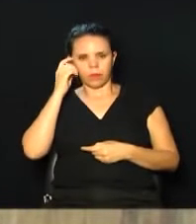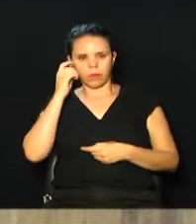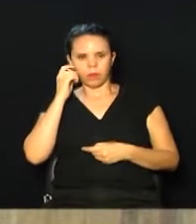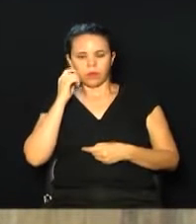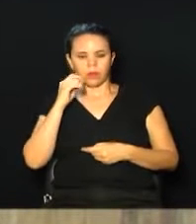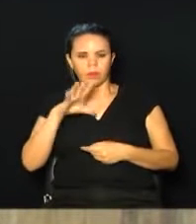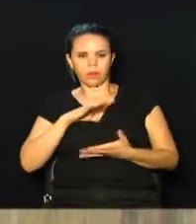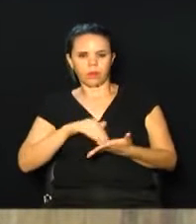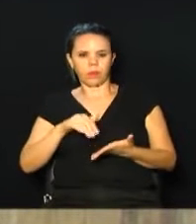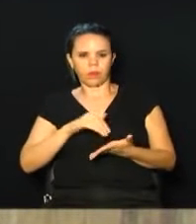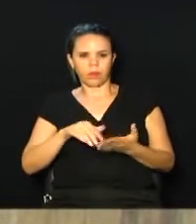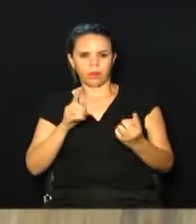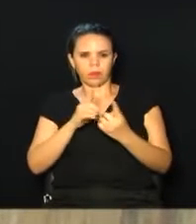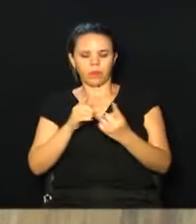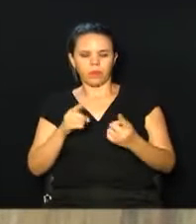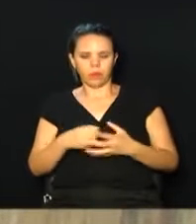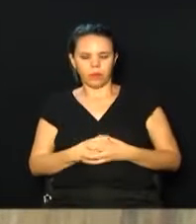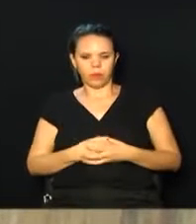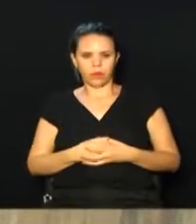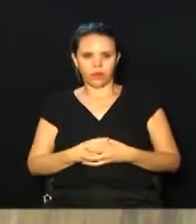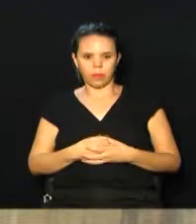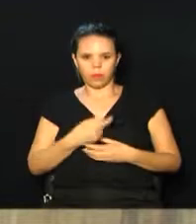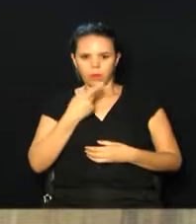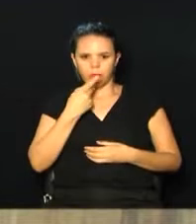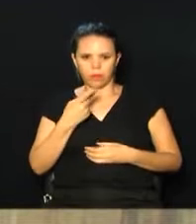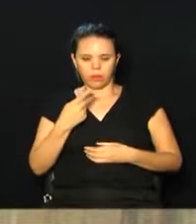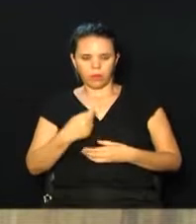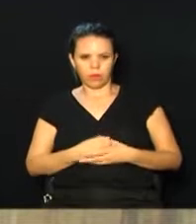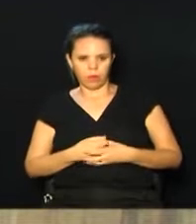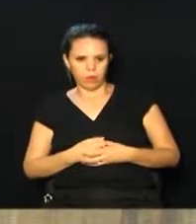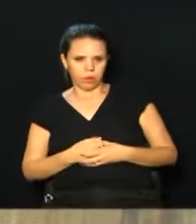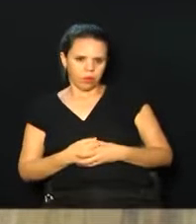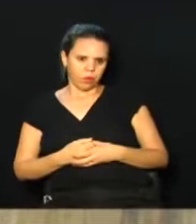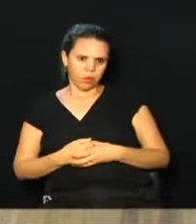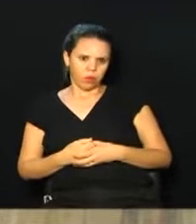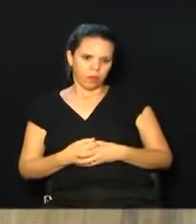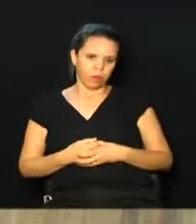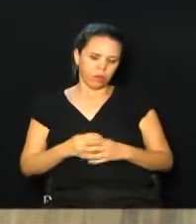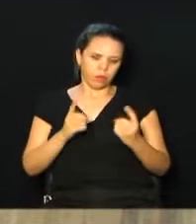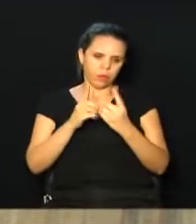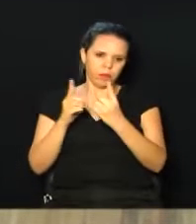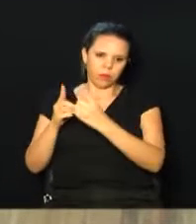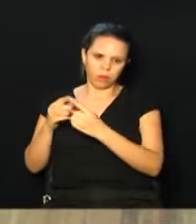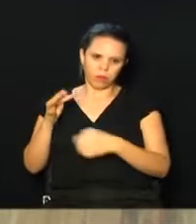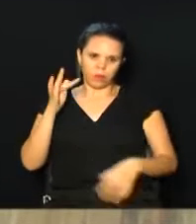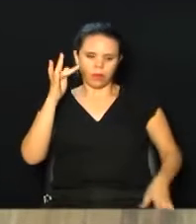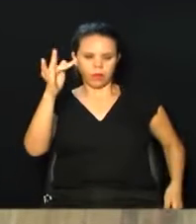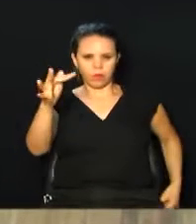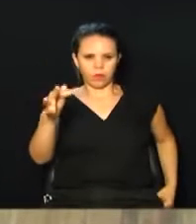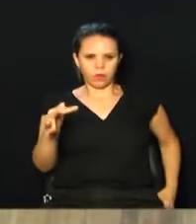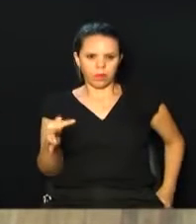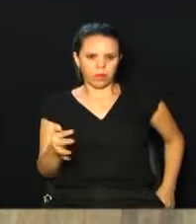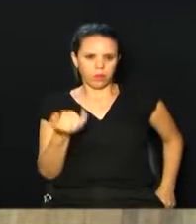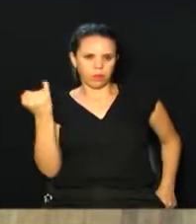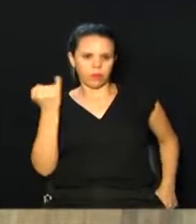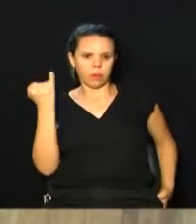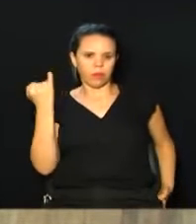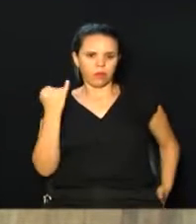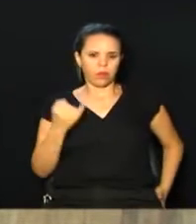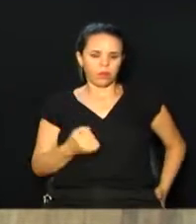a Secretaria de Serviços Públicos quando a gente fala nesses pequenos serviços que lá na frente fazem um efeito muito